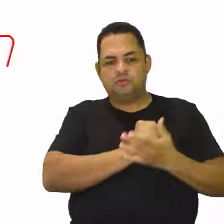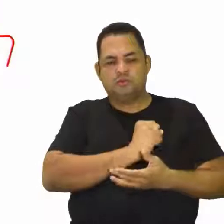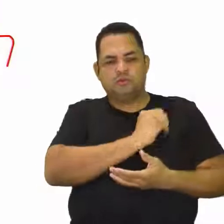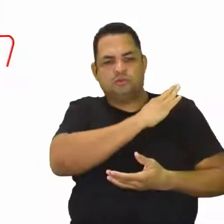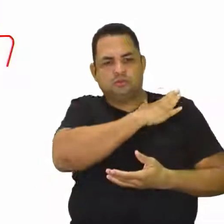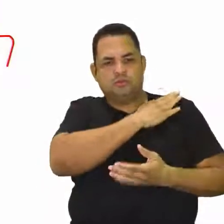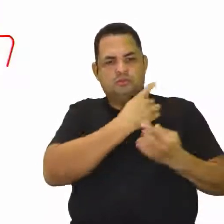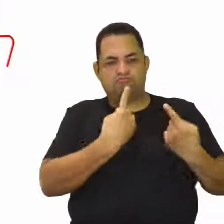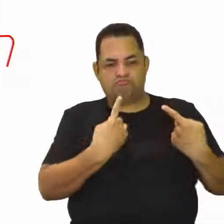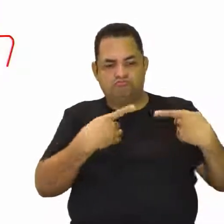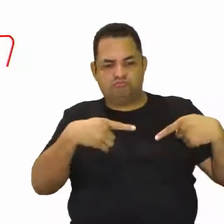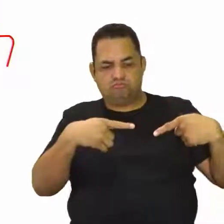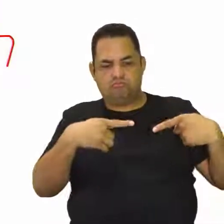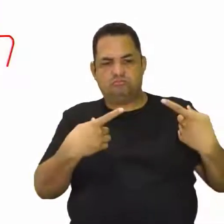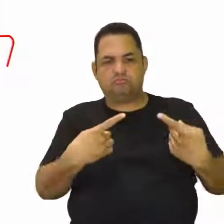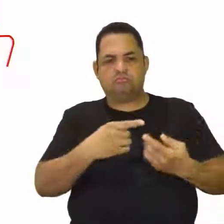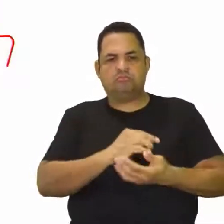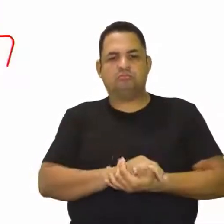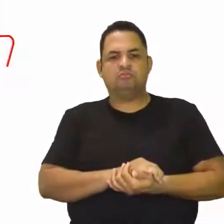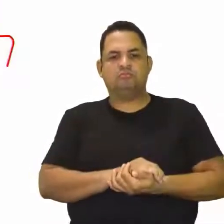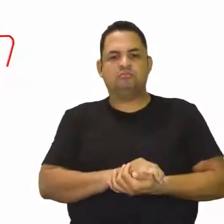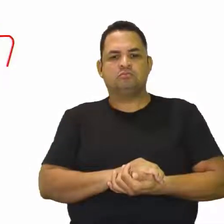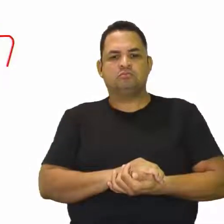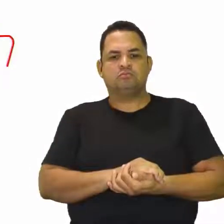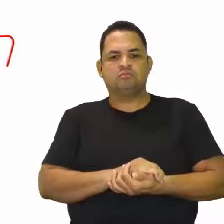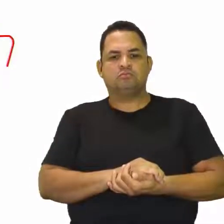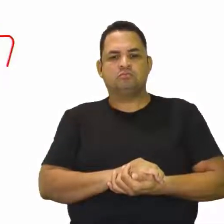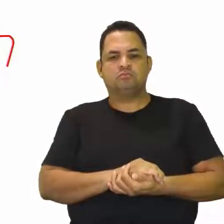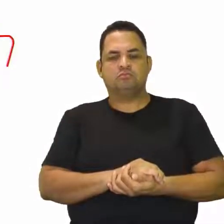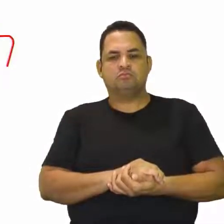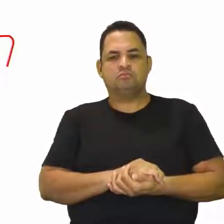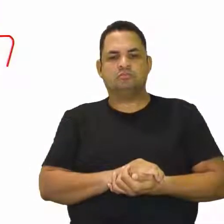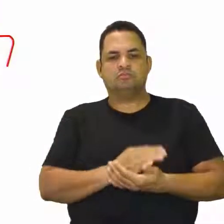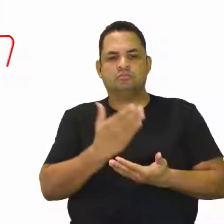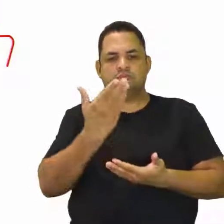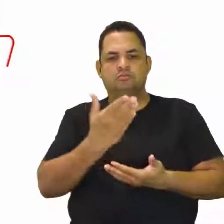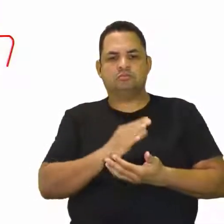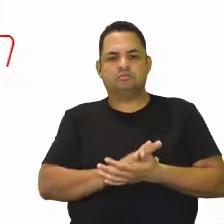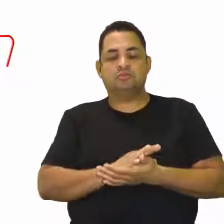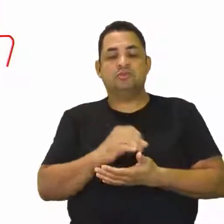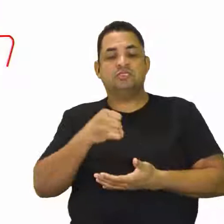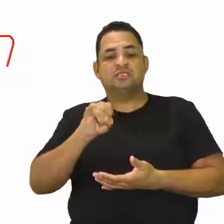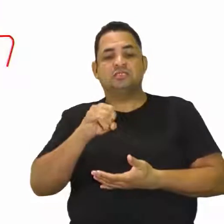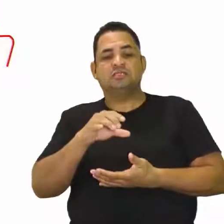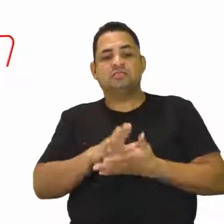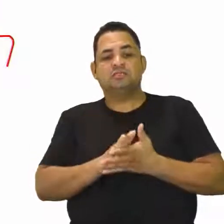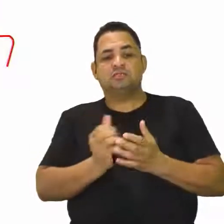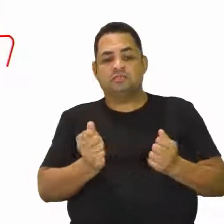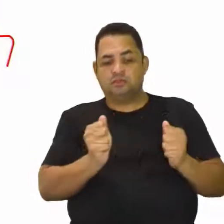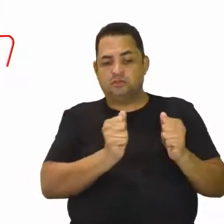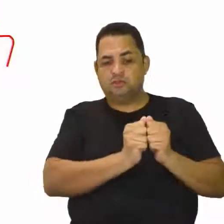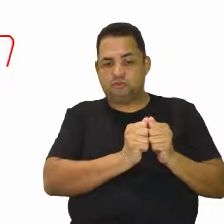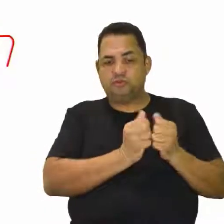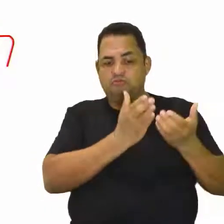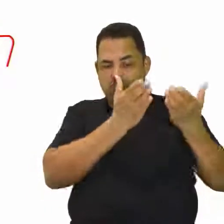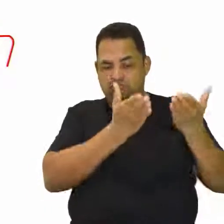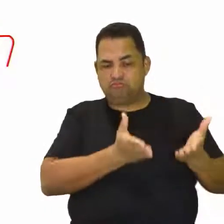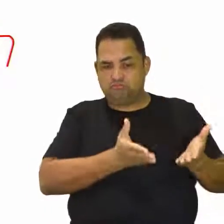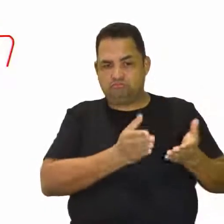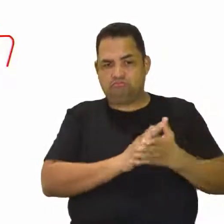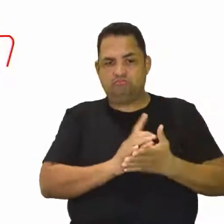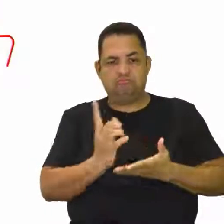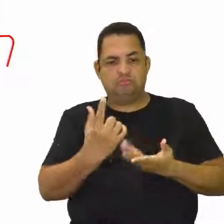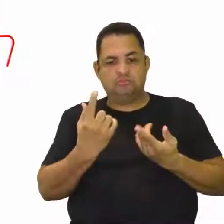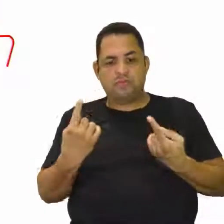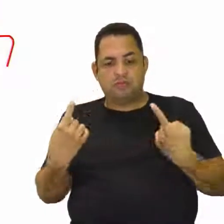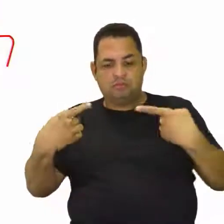militares opostas. Não tem dessa. É aquela coisa, se você está comigo, está do meu lado. Se não